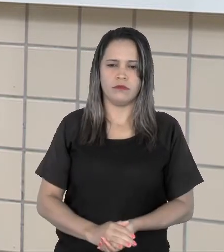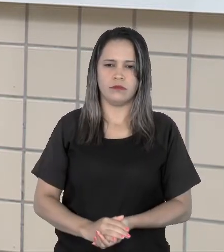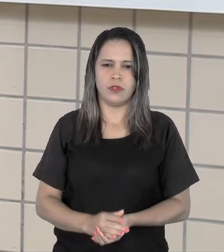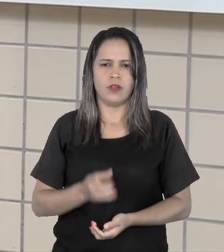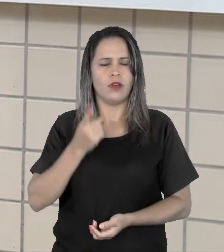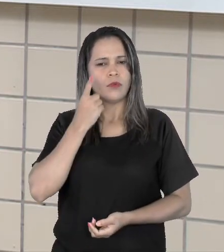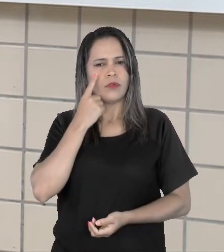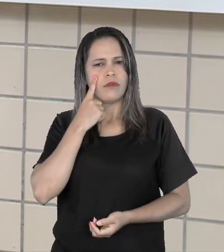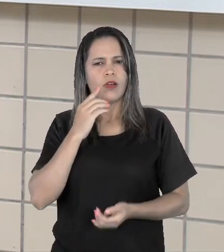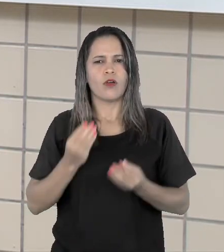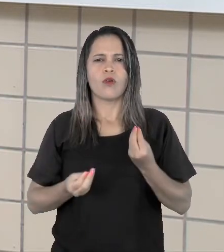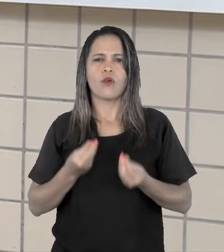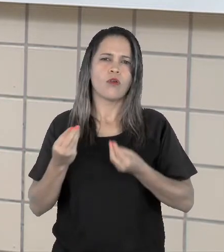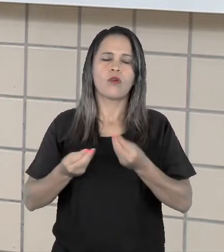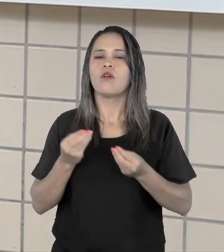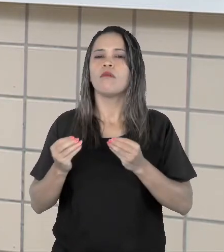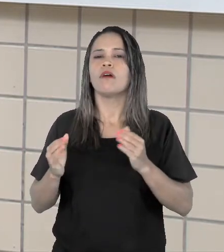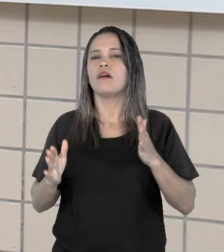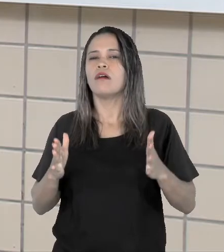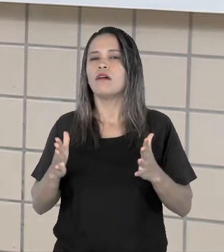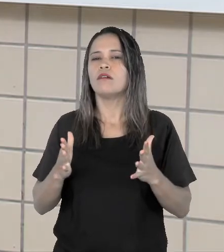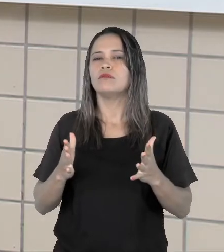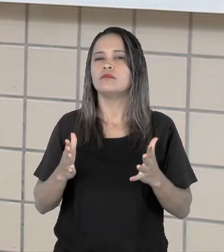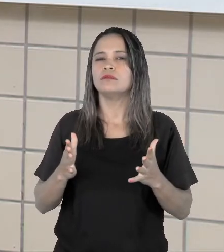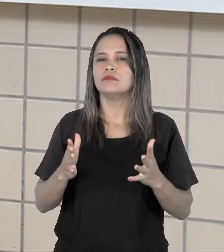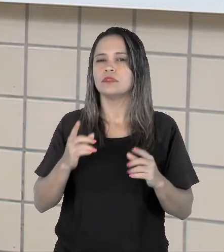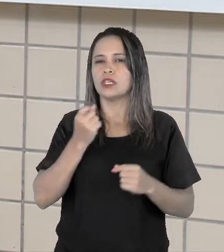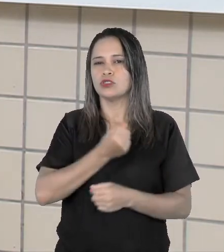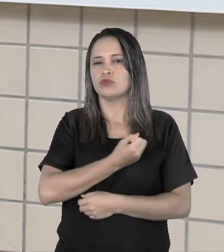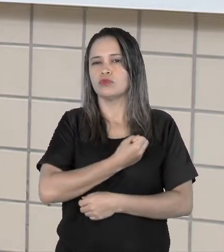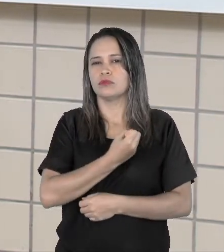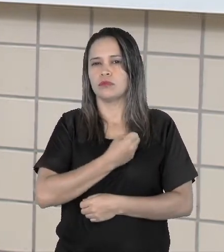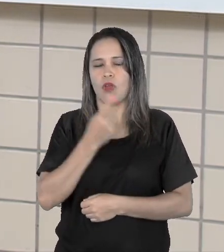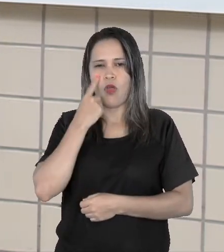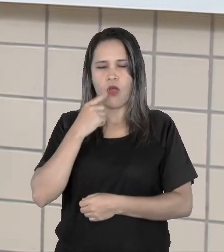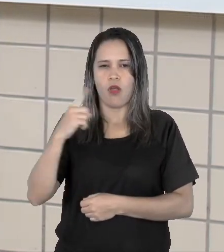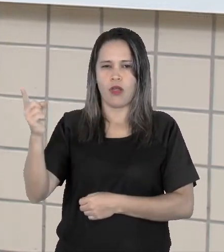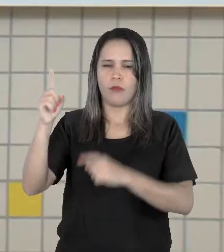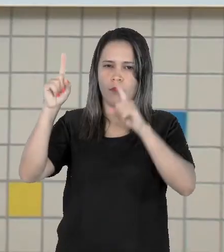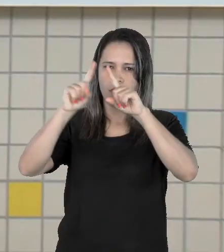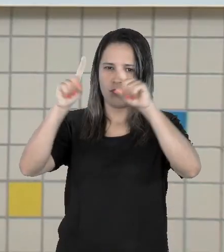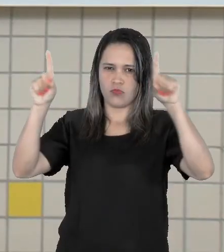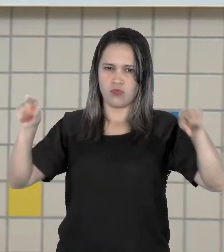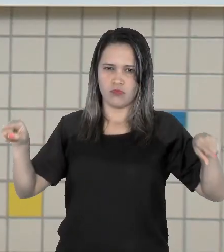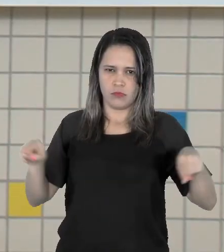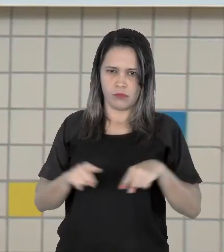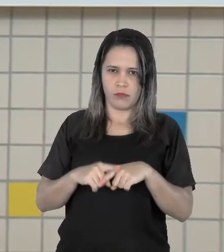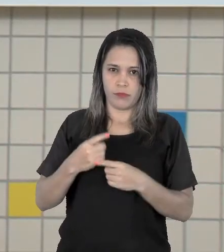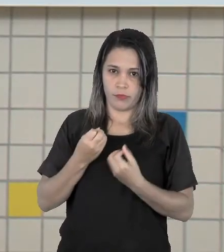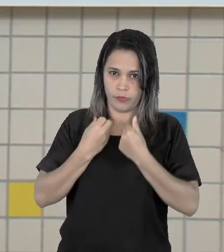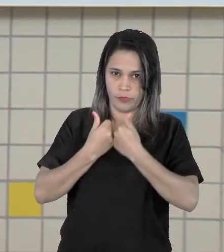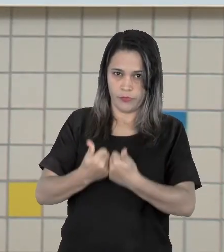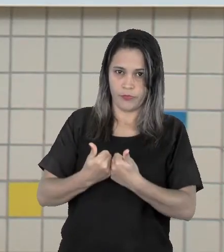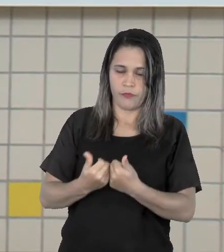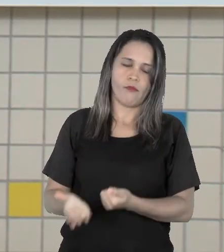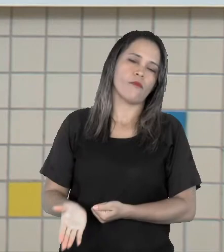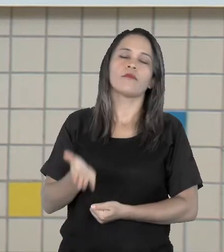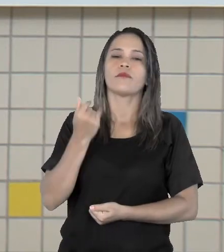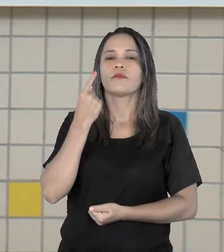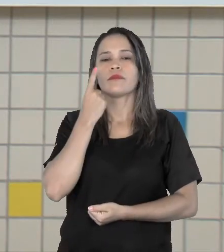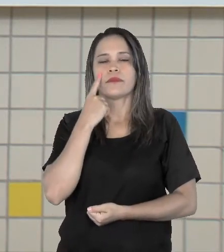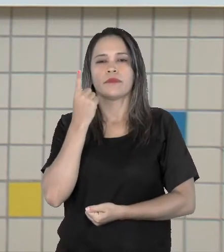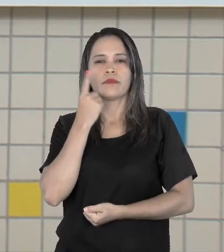como é a formação desses números, olhando aqui para o quadro, tá, meus amores? Então, vamos lá